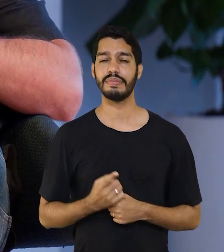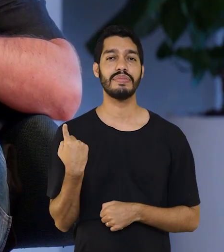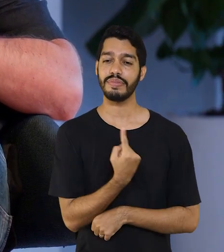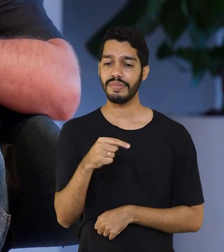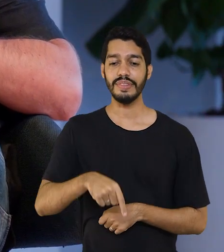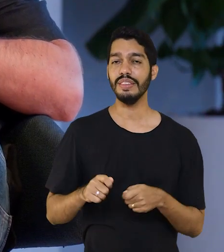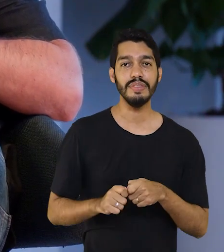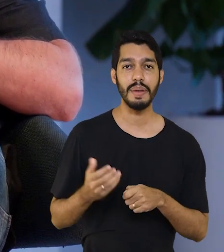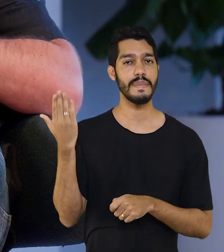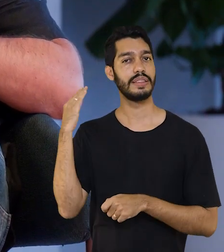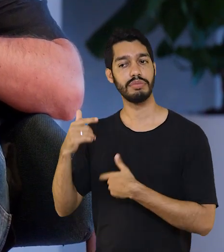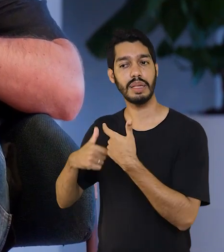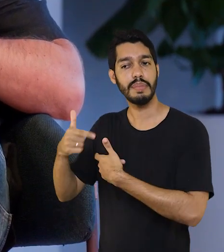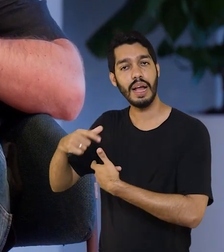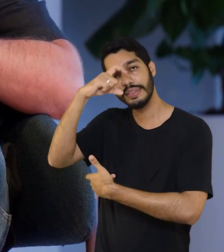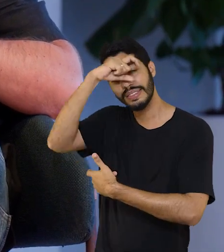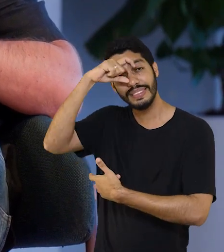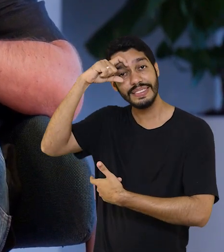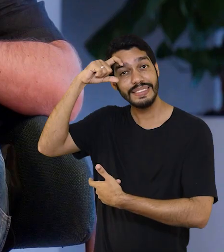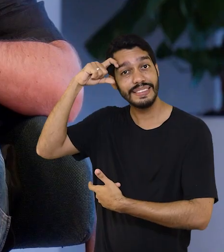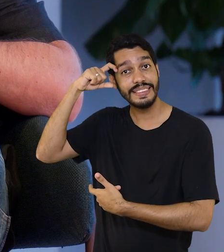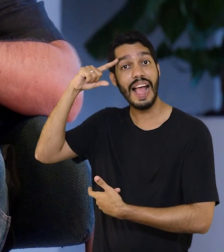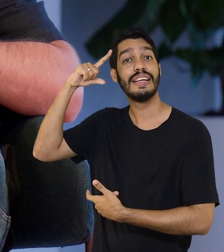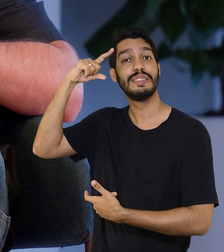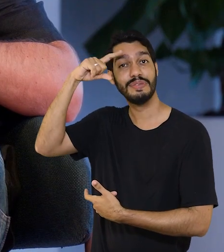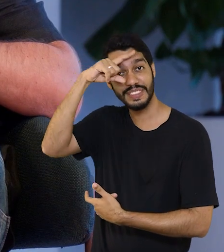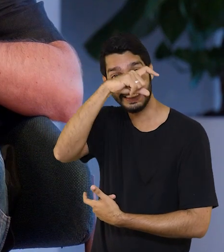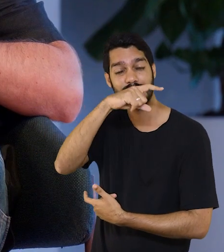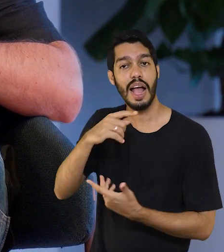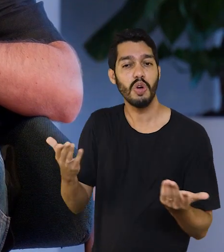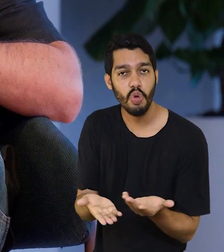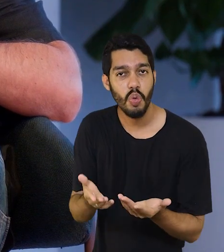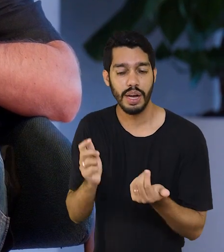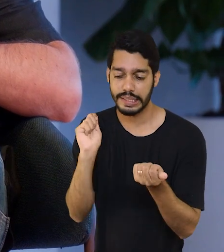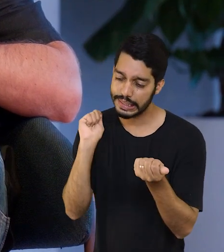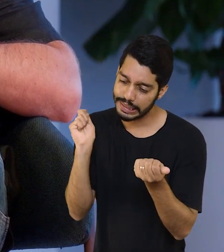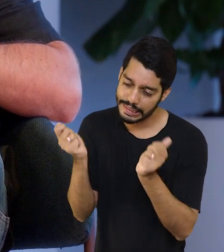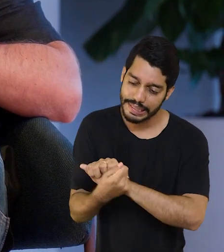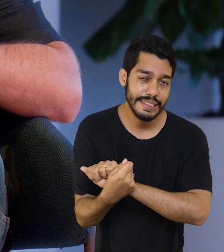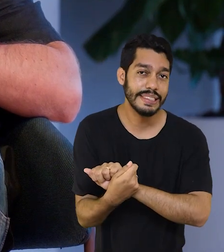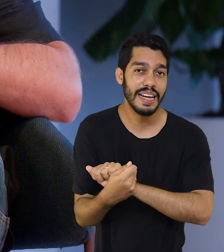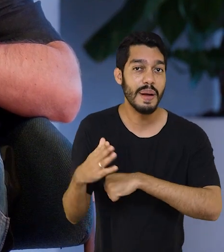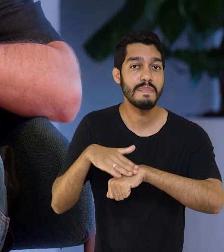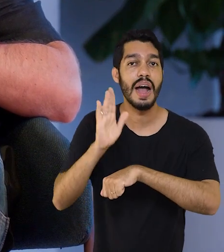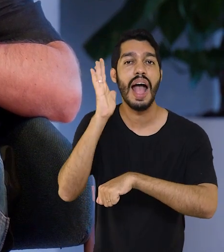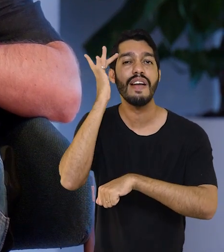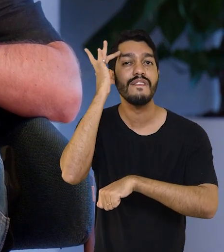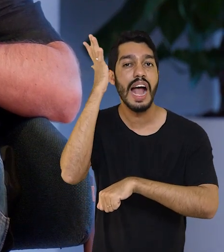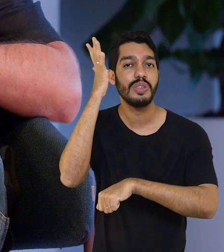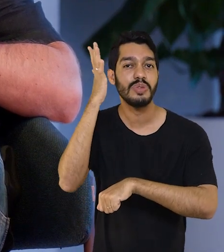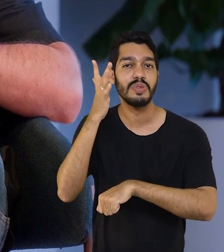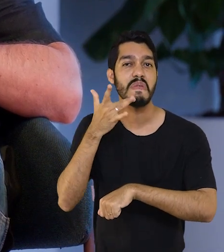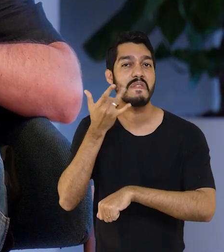maior, muito mais rápido. Então, basicamente, a gente está fazendo um trabalho que era muito difícil de ser feito,